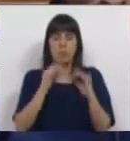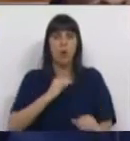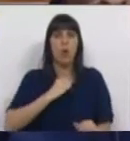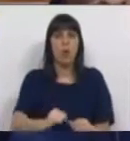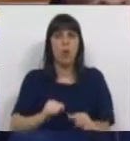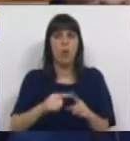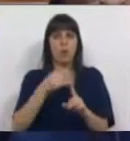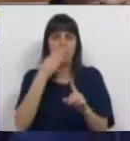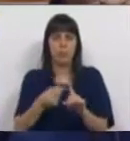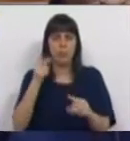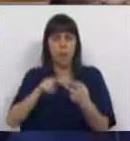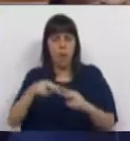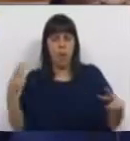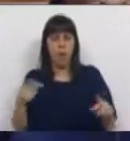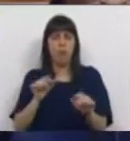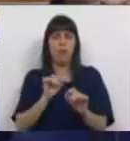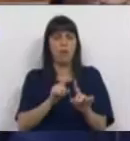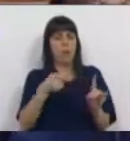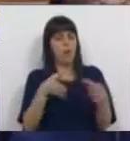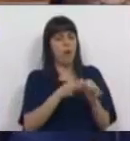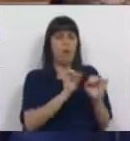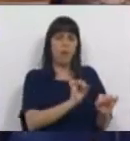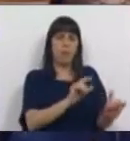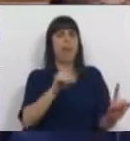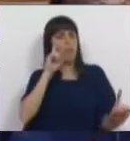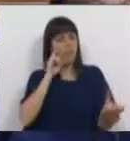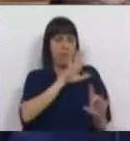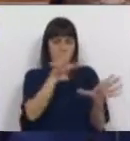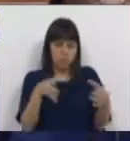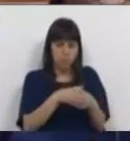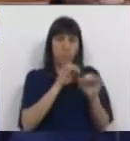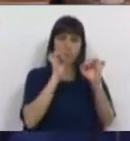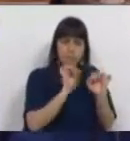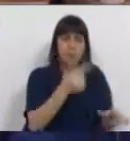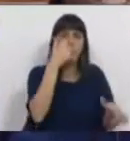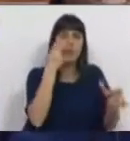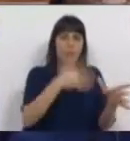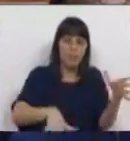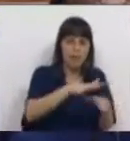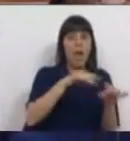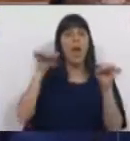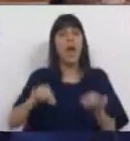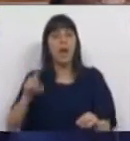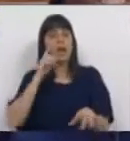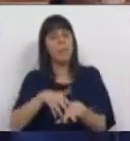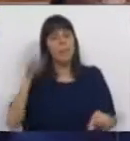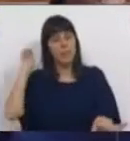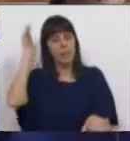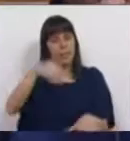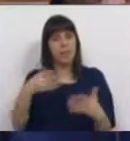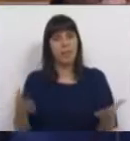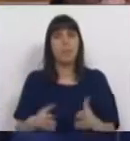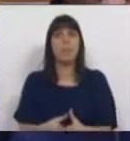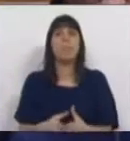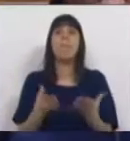contra esta usurpação da propriedade comunitária e defende-a a todos os níveis, inclusivamente aqui, na Assembleia da